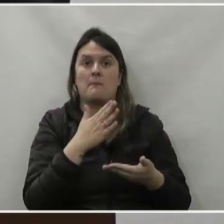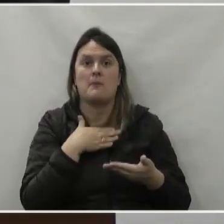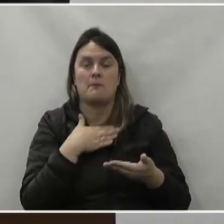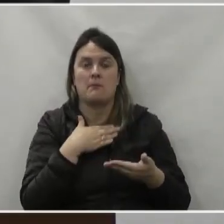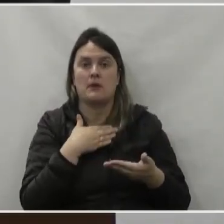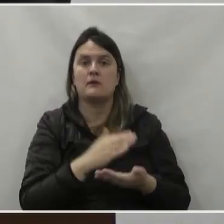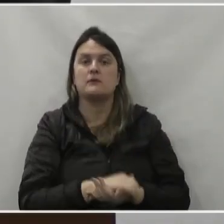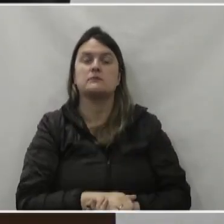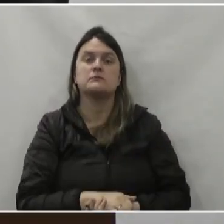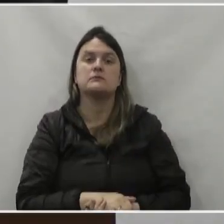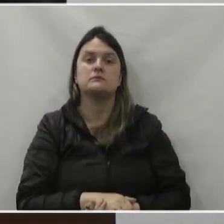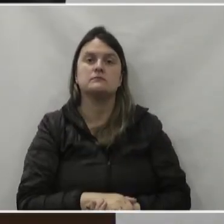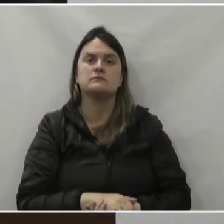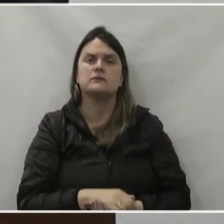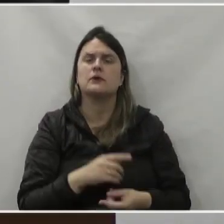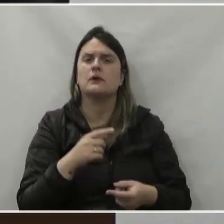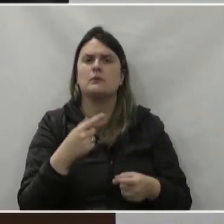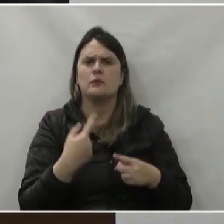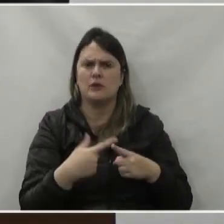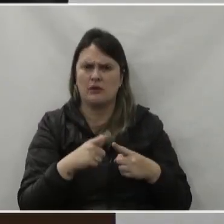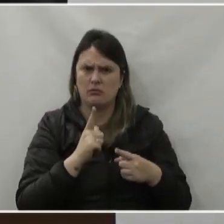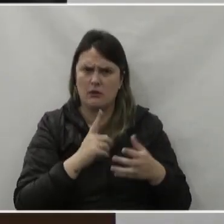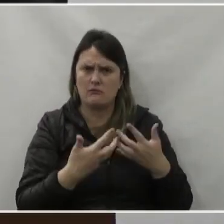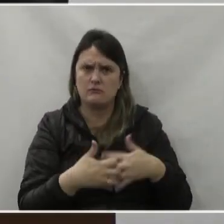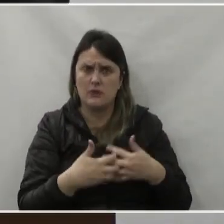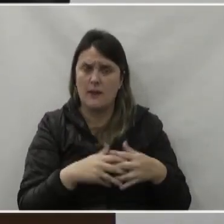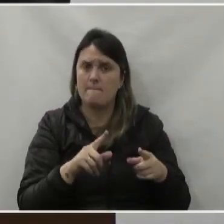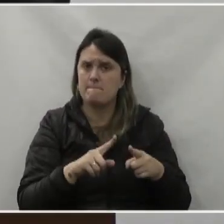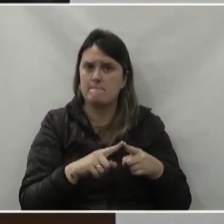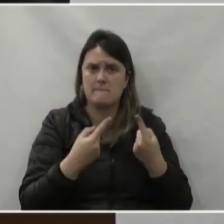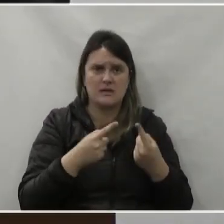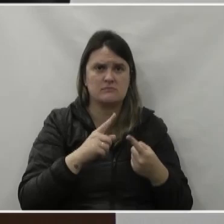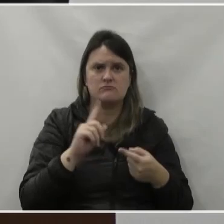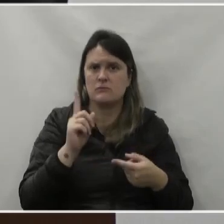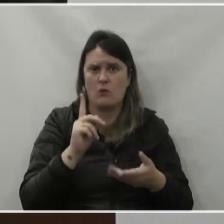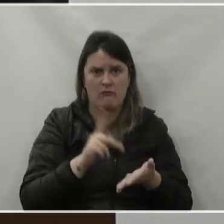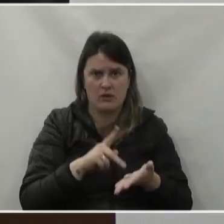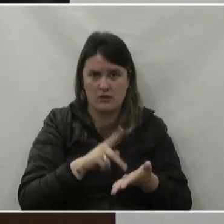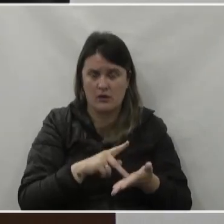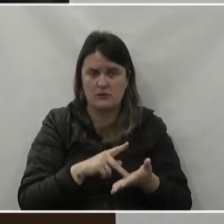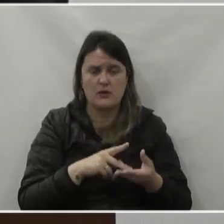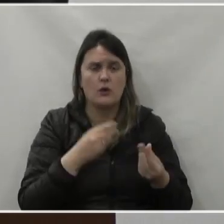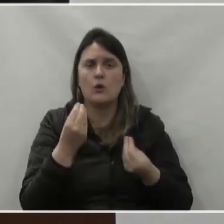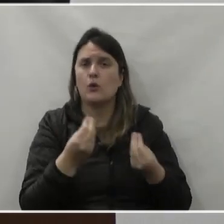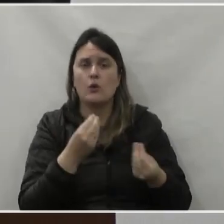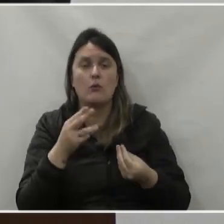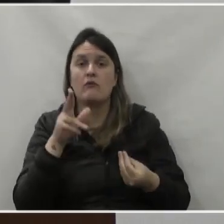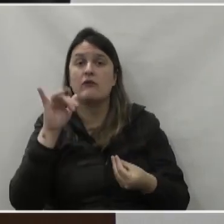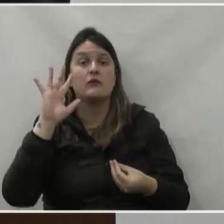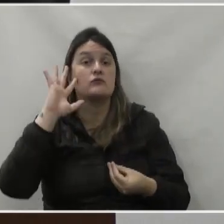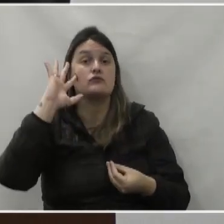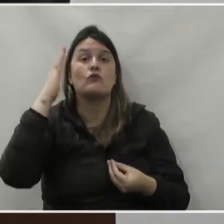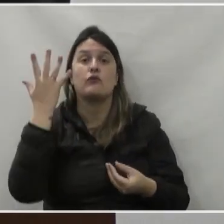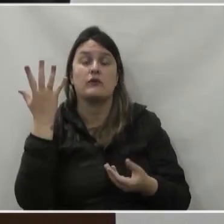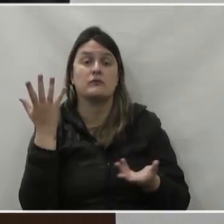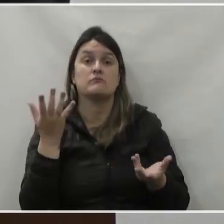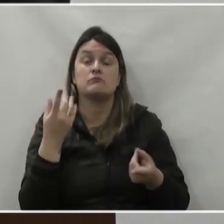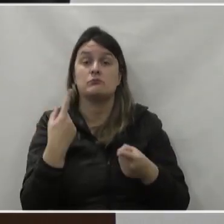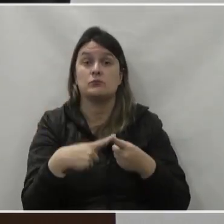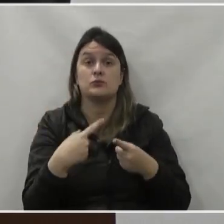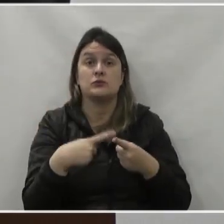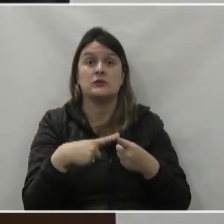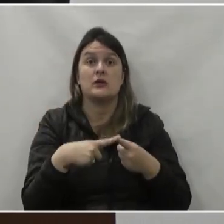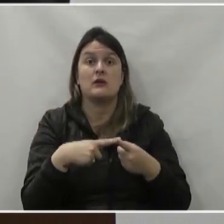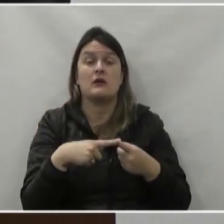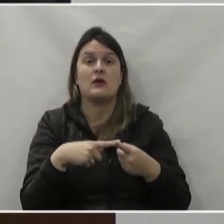esses esclarecimentos, que estaria funcionando, mas na prática não está, que forma que pode ser resolvida essas situações.